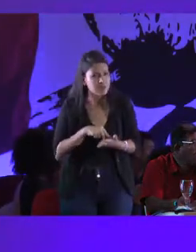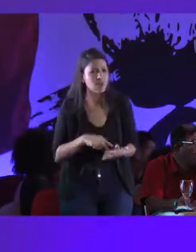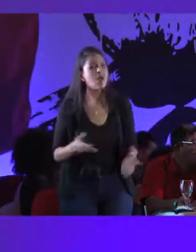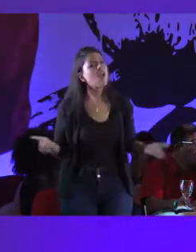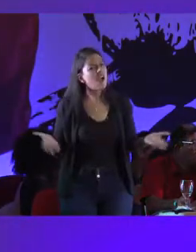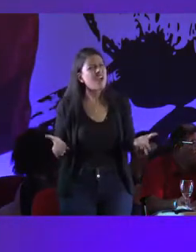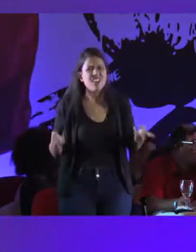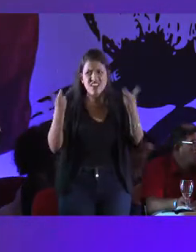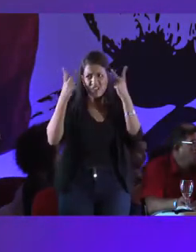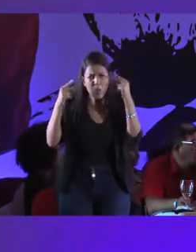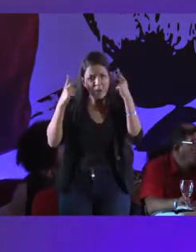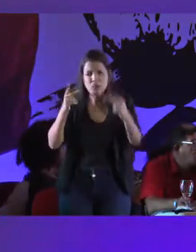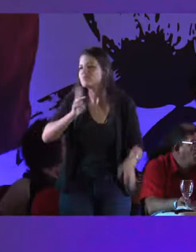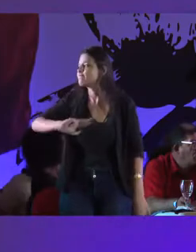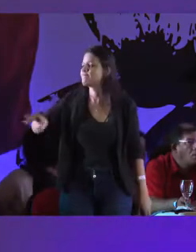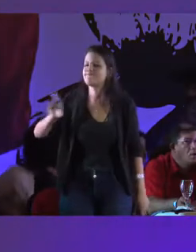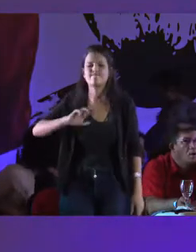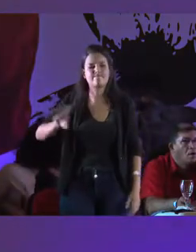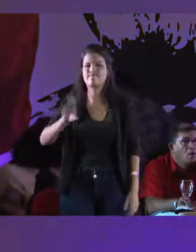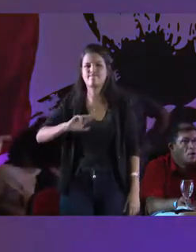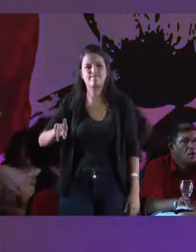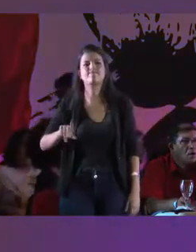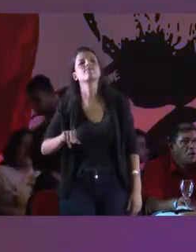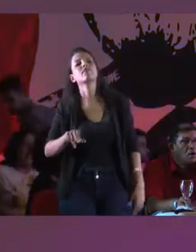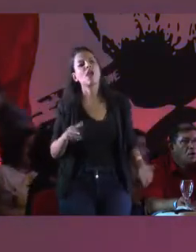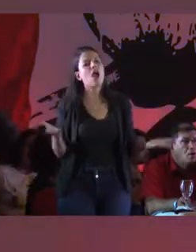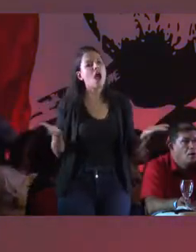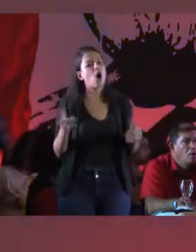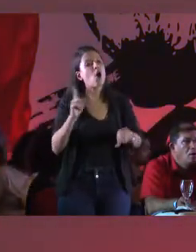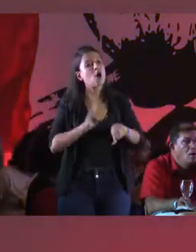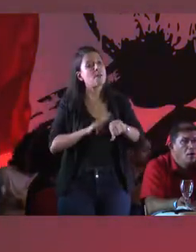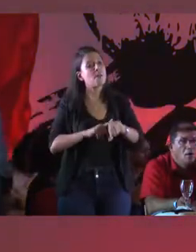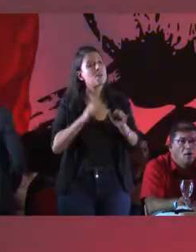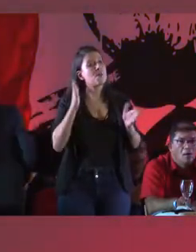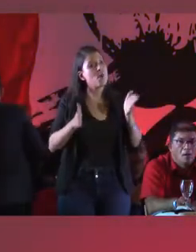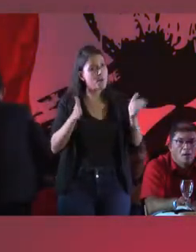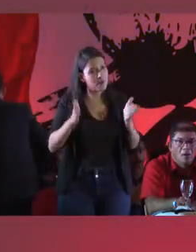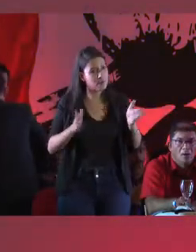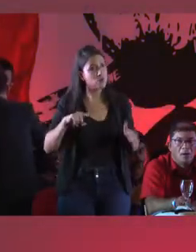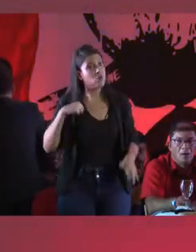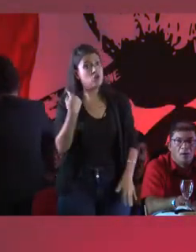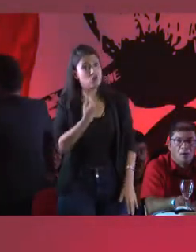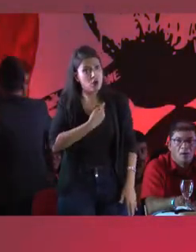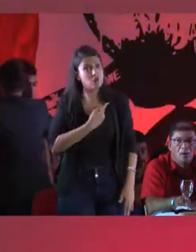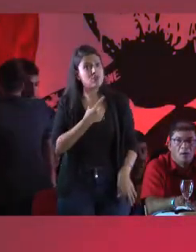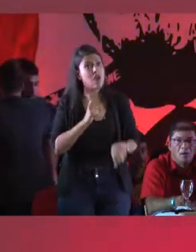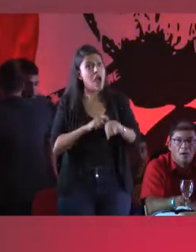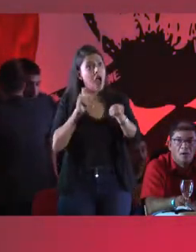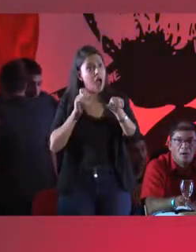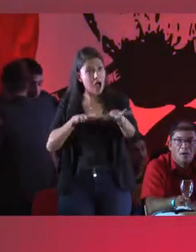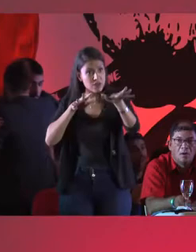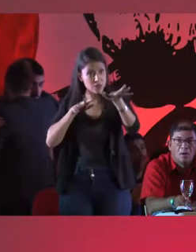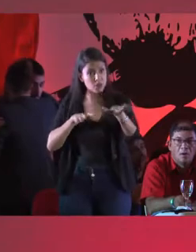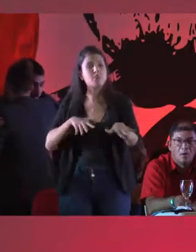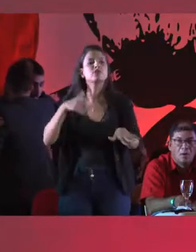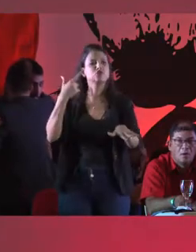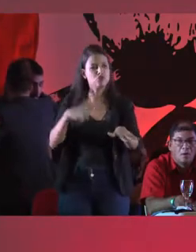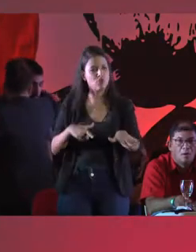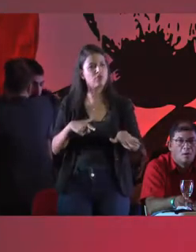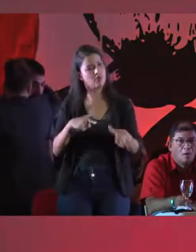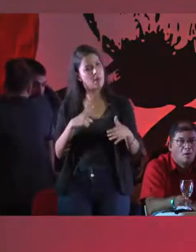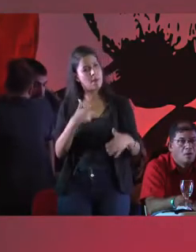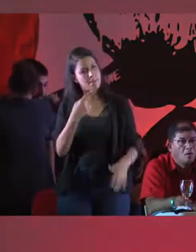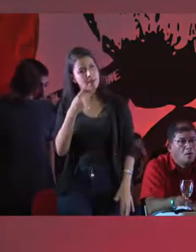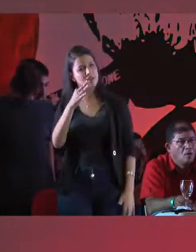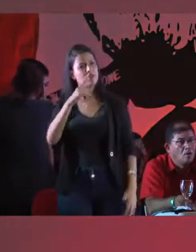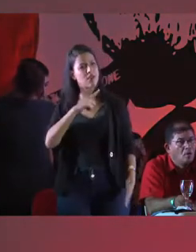normalidade e a normalidade democrática. Momentos como esse, em que nós fazemos um ato para reafirmar o compromisso do PT,